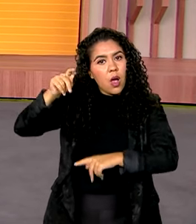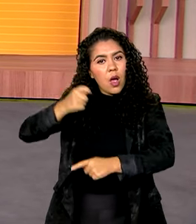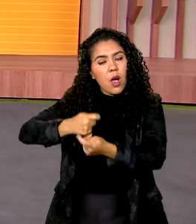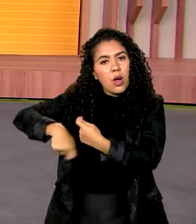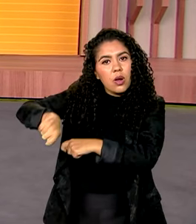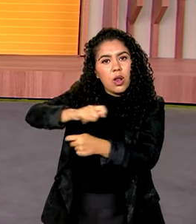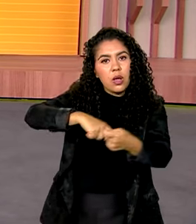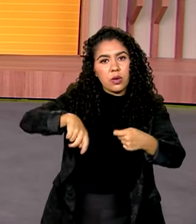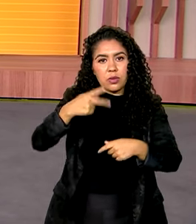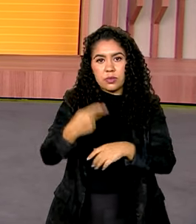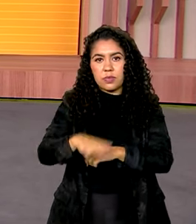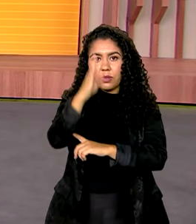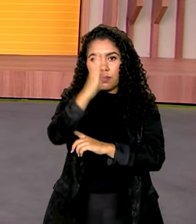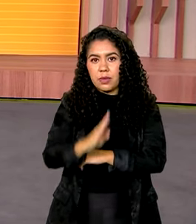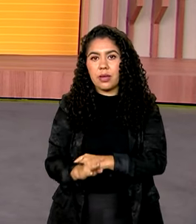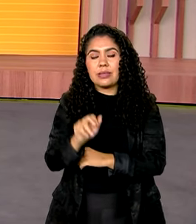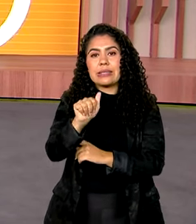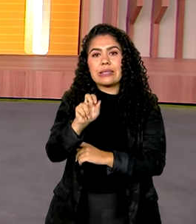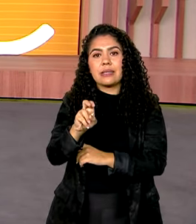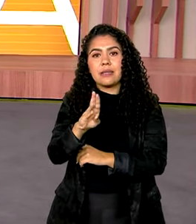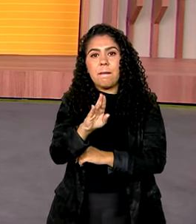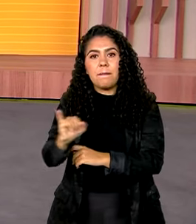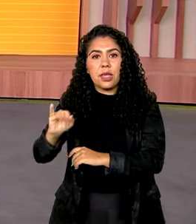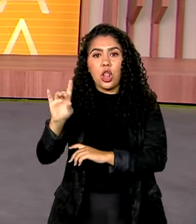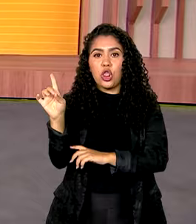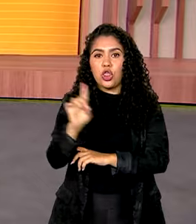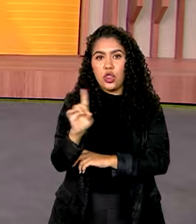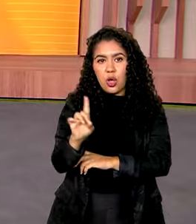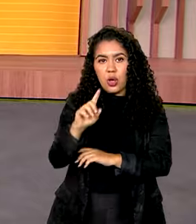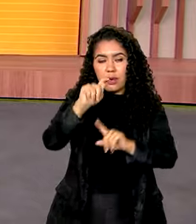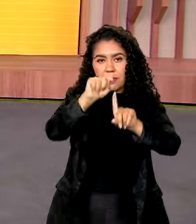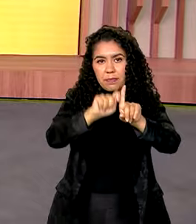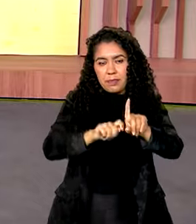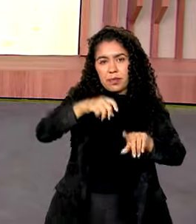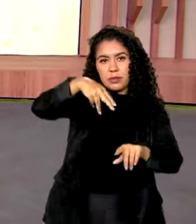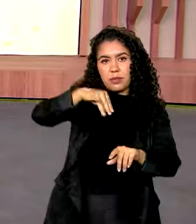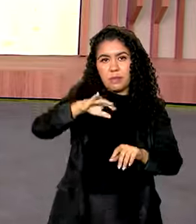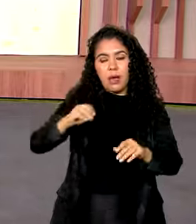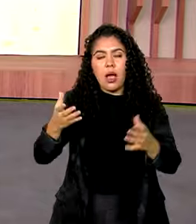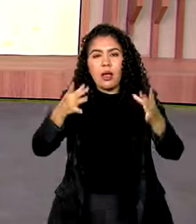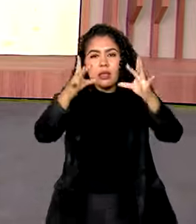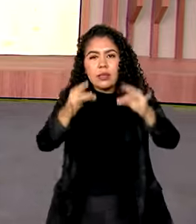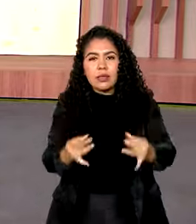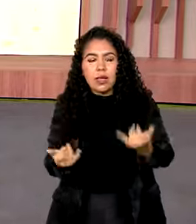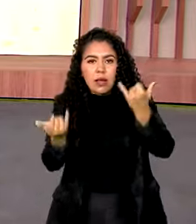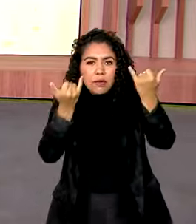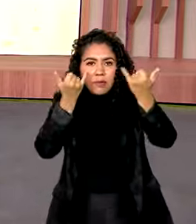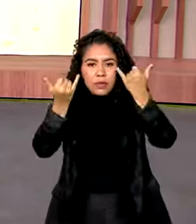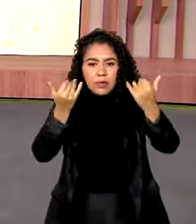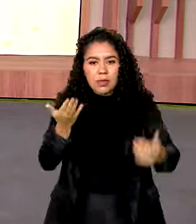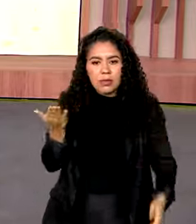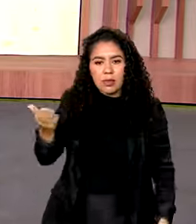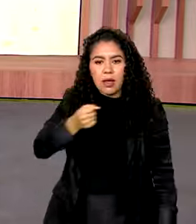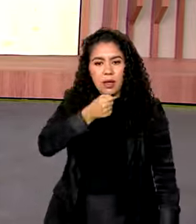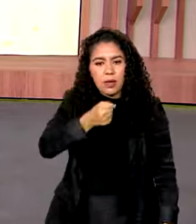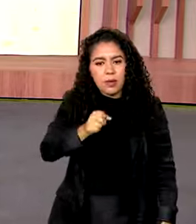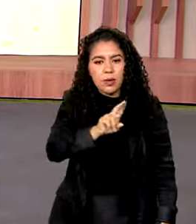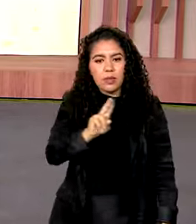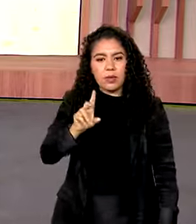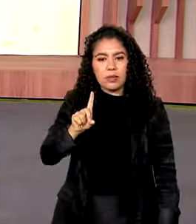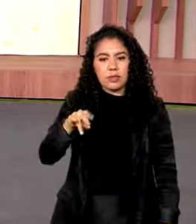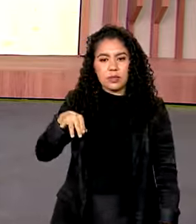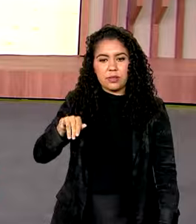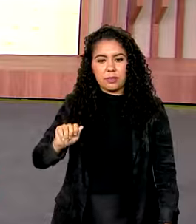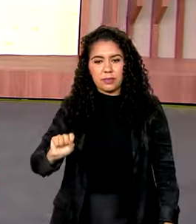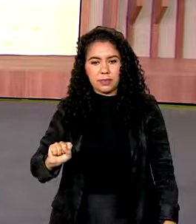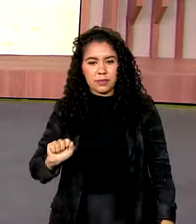bilhões de dólares em maio. Quem tem as informações para a gente direto de São Paulo é Dimas Soldi. Bom dia, Dimas.